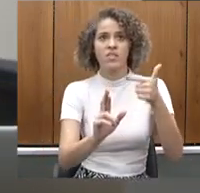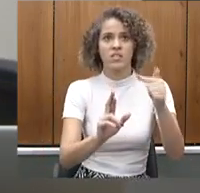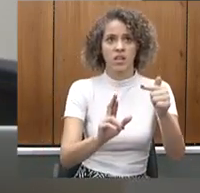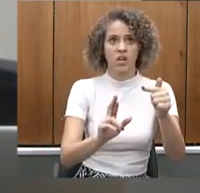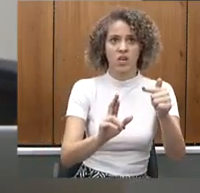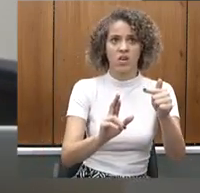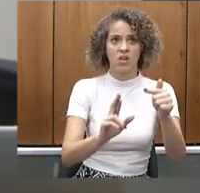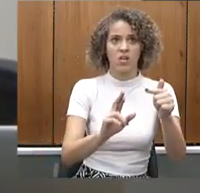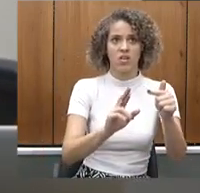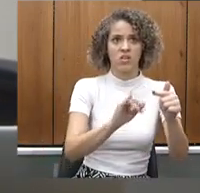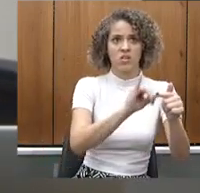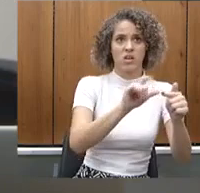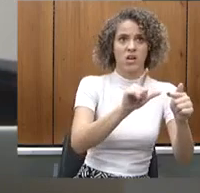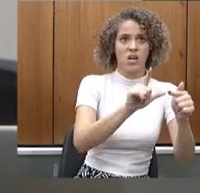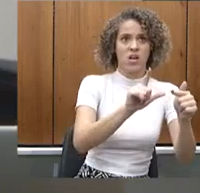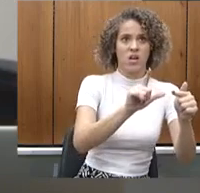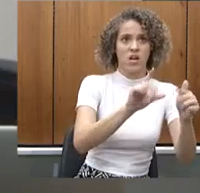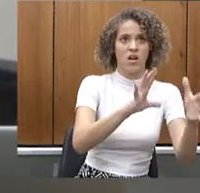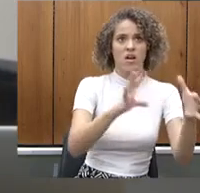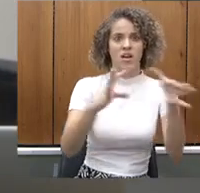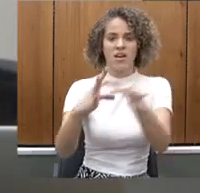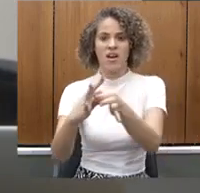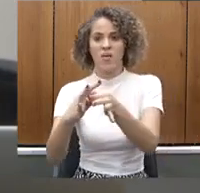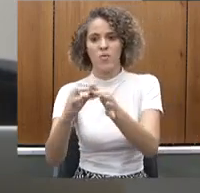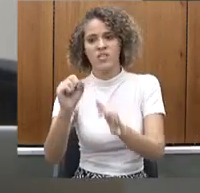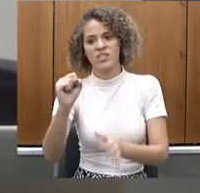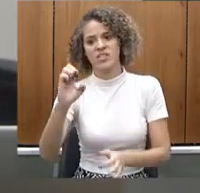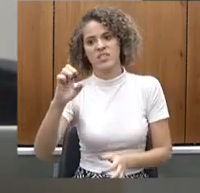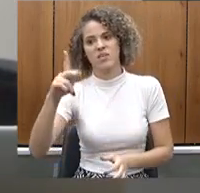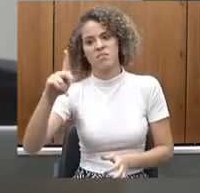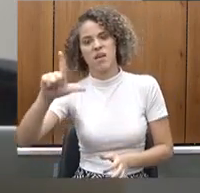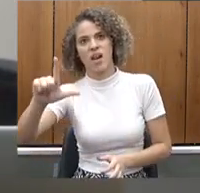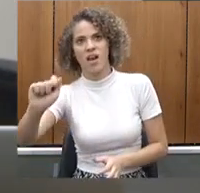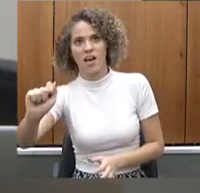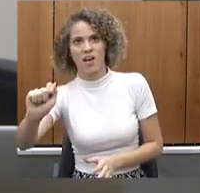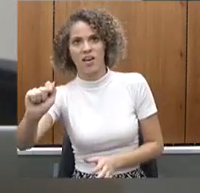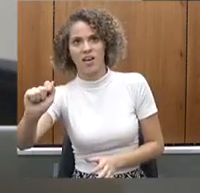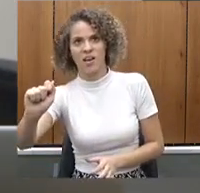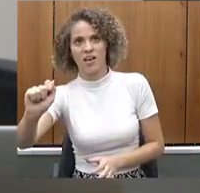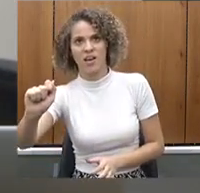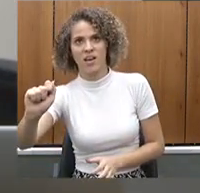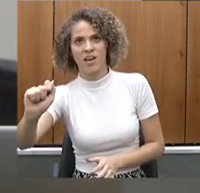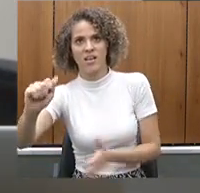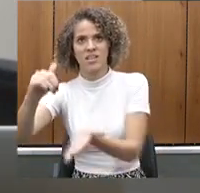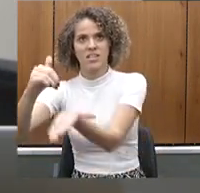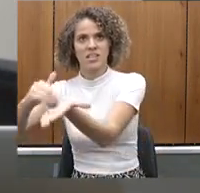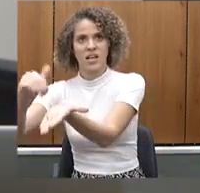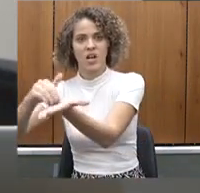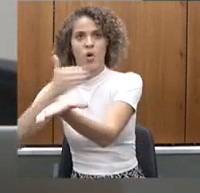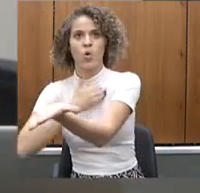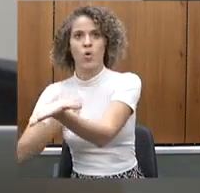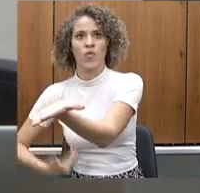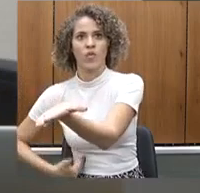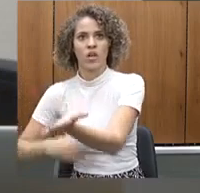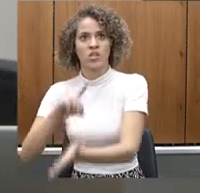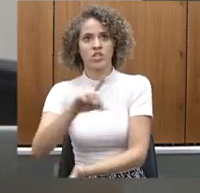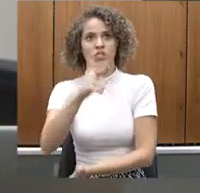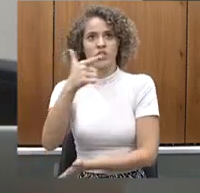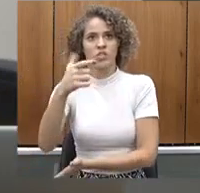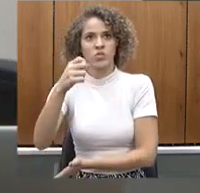que a matéria de competência Seplag empurrou para ser placa o secretário está de governo no dia